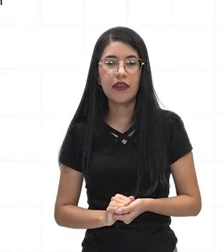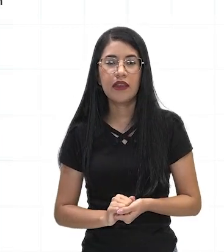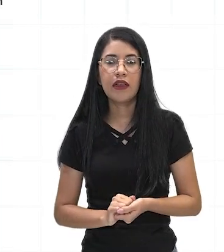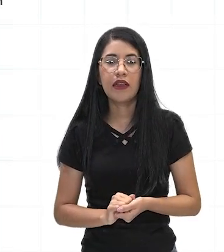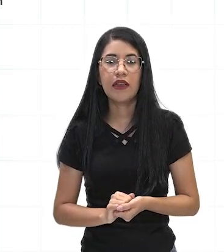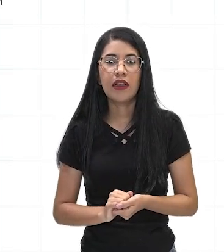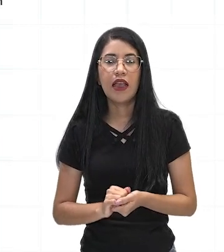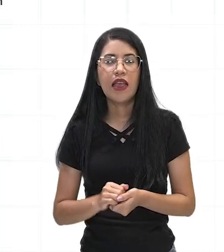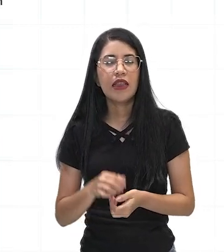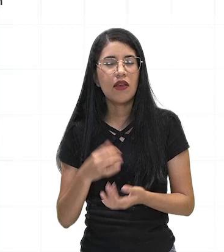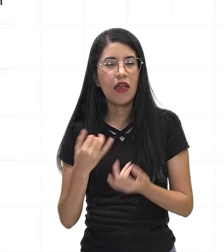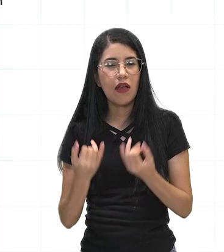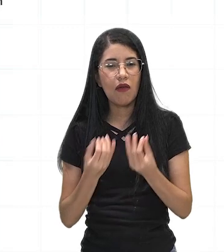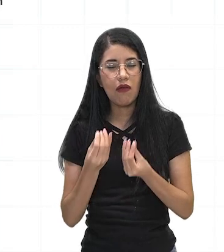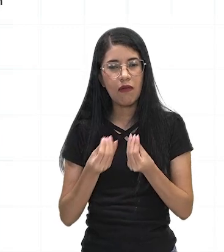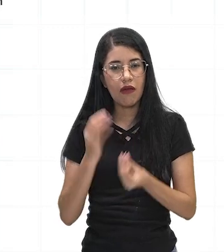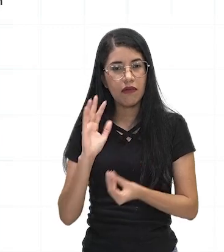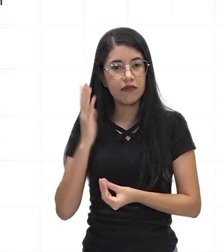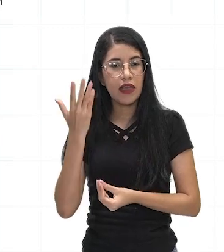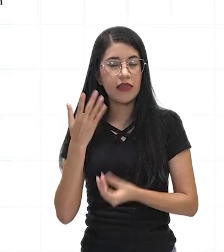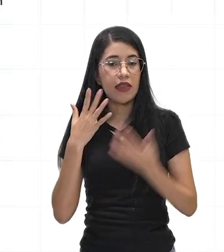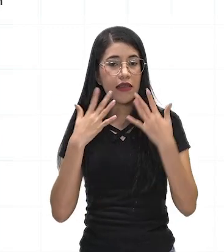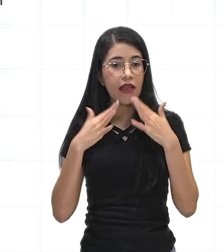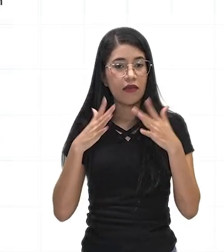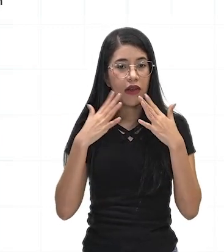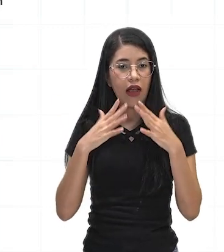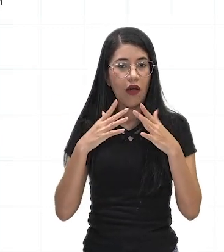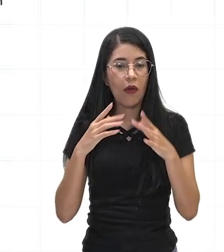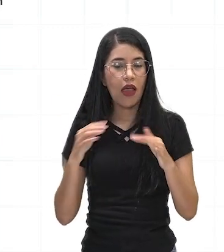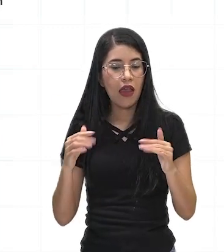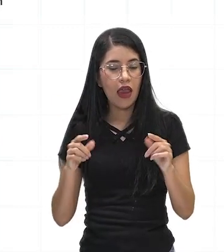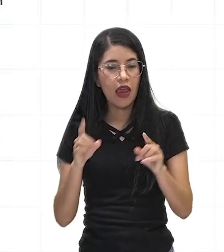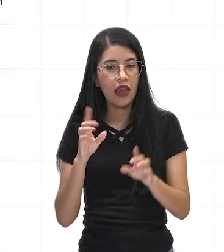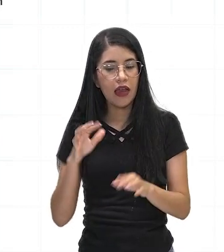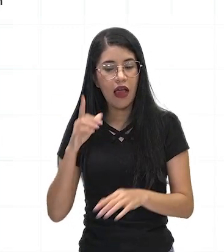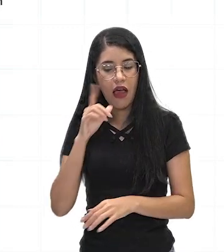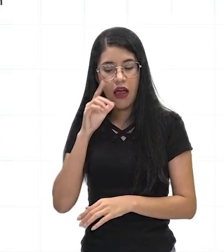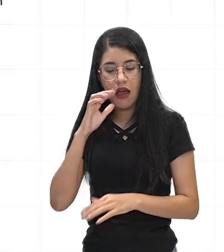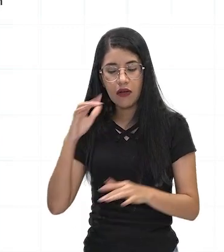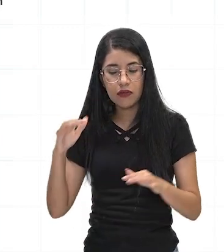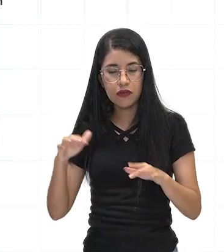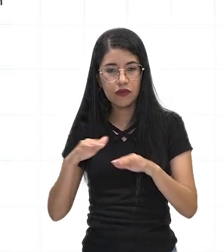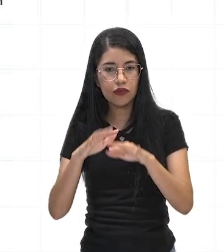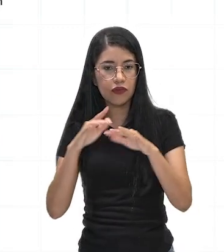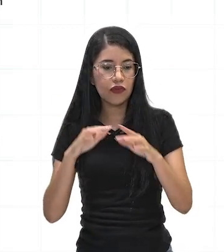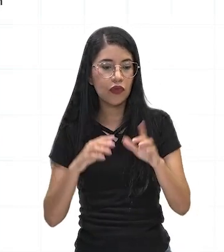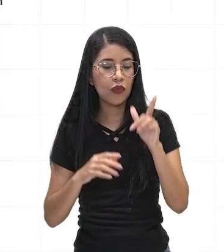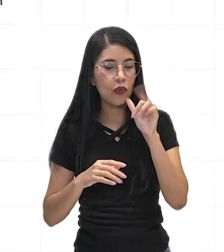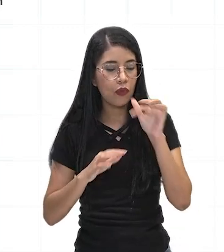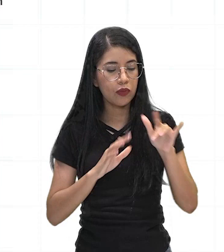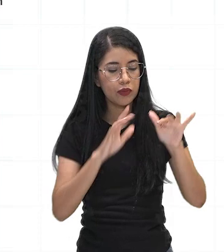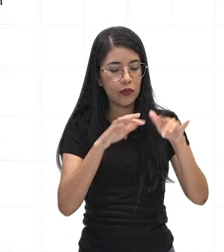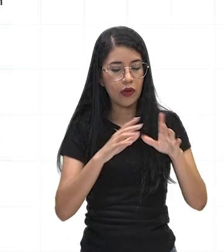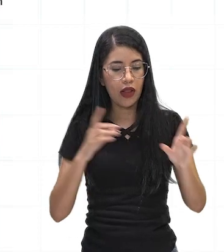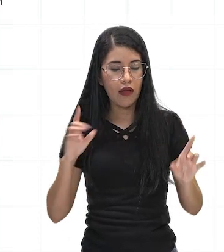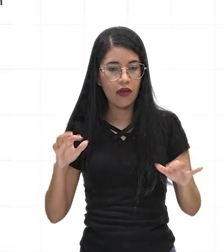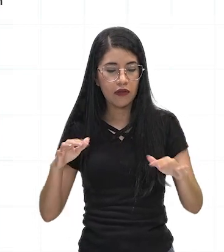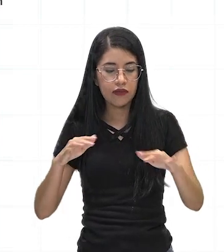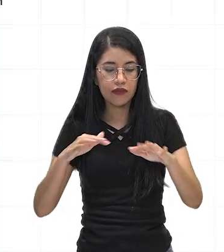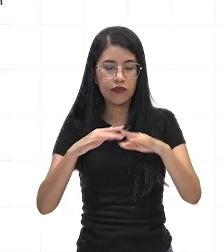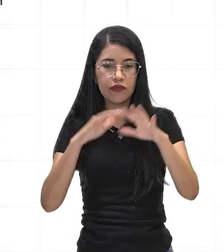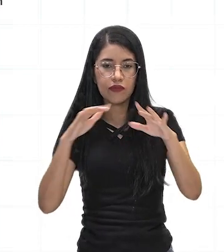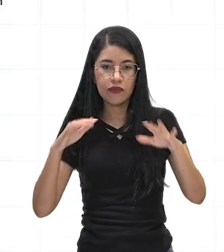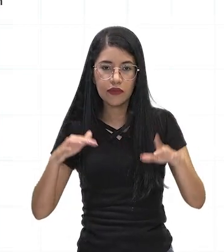um fenômeno natural onde acontece o encontro das águas de um rio com o oceano. E esse fenômeno ele se torna